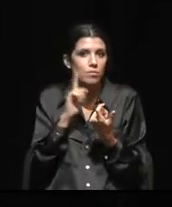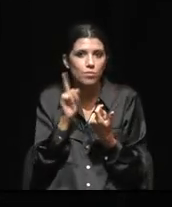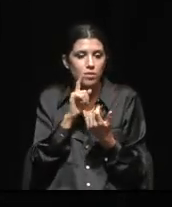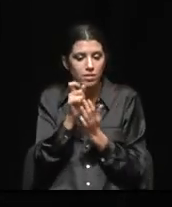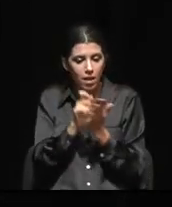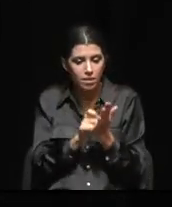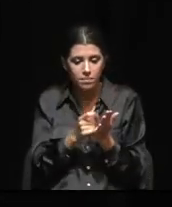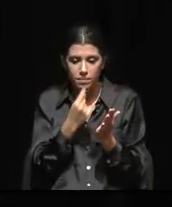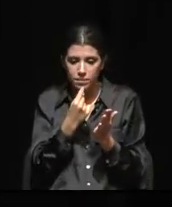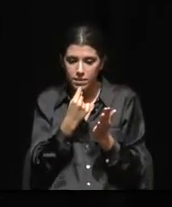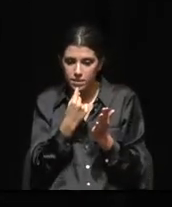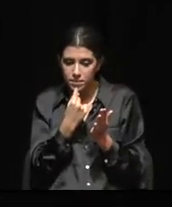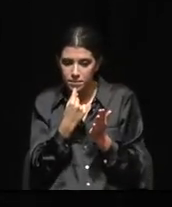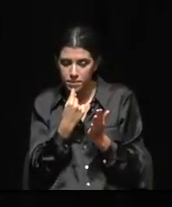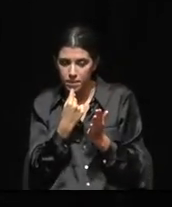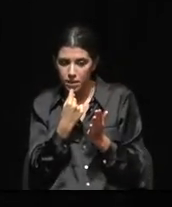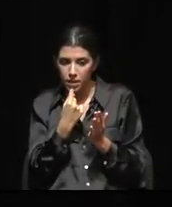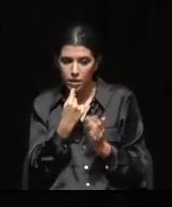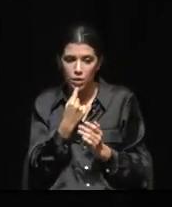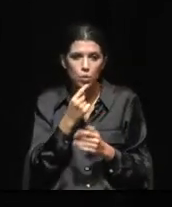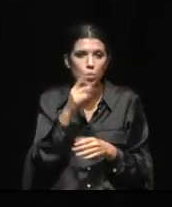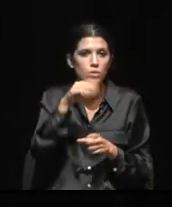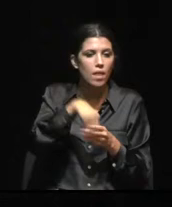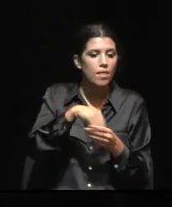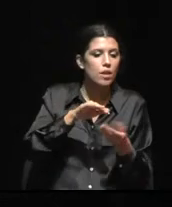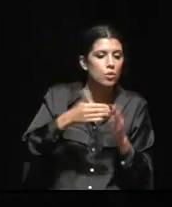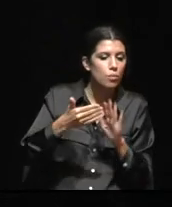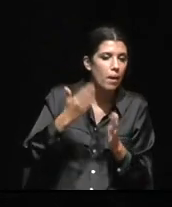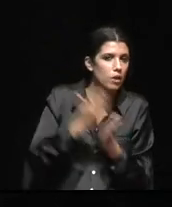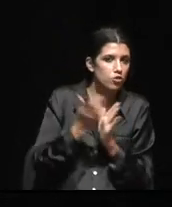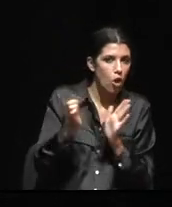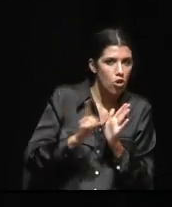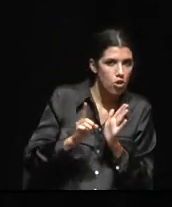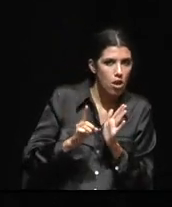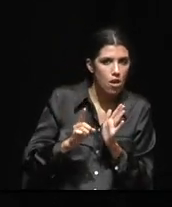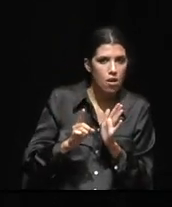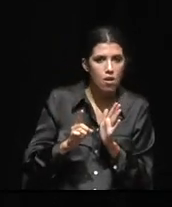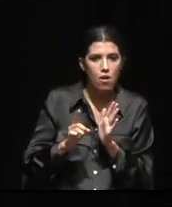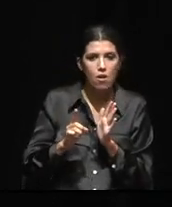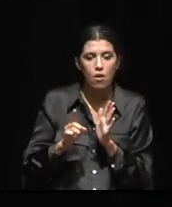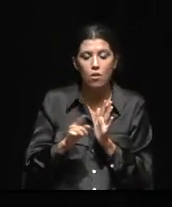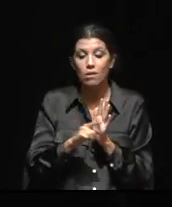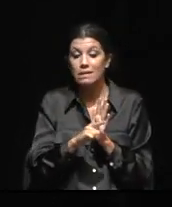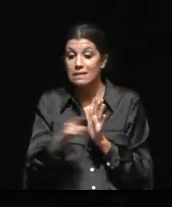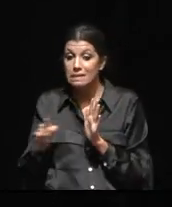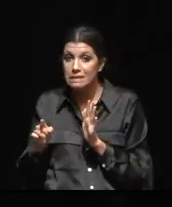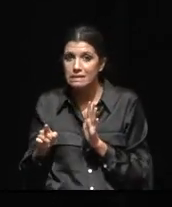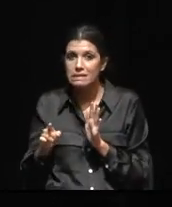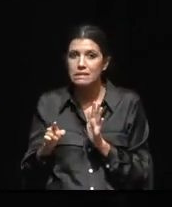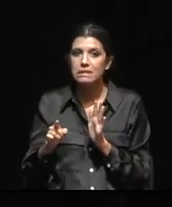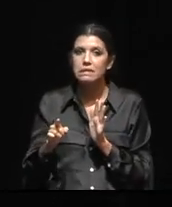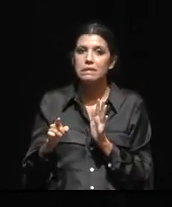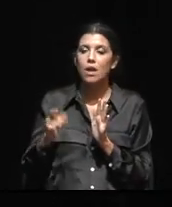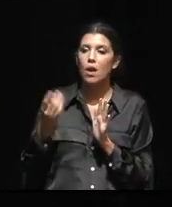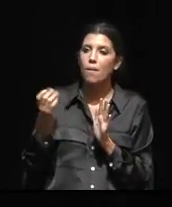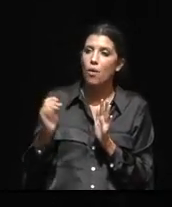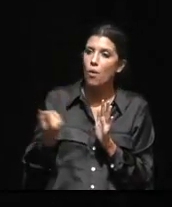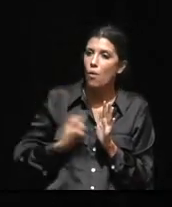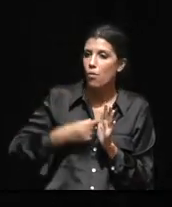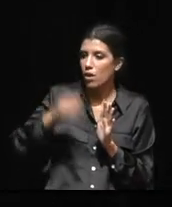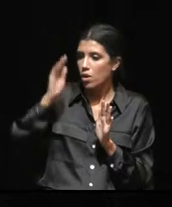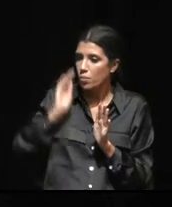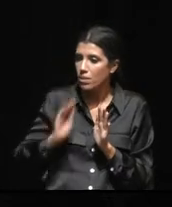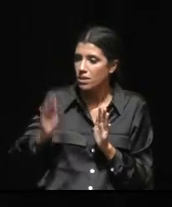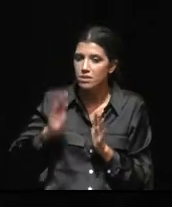para nós percebermos qual não só aquele que está nos bairros não só aquilo que é dado ou a recomendação de que ele seja dado